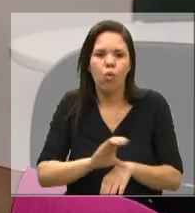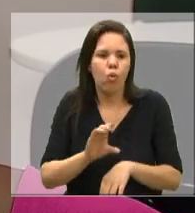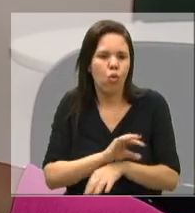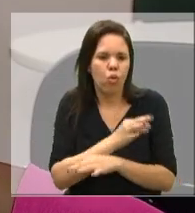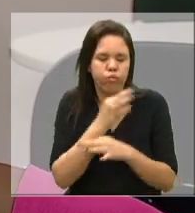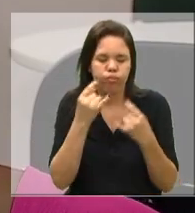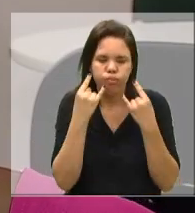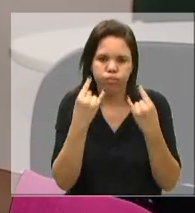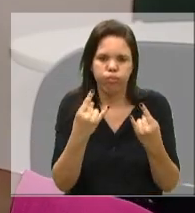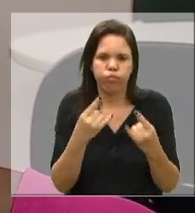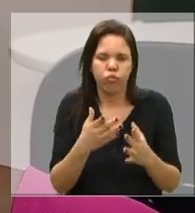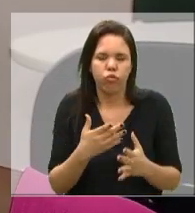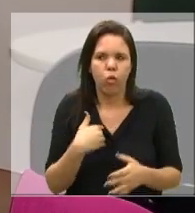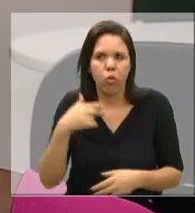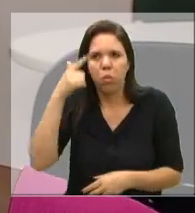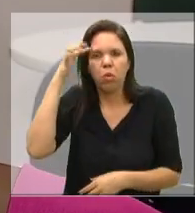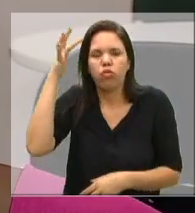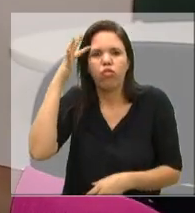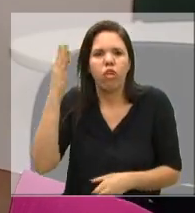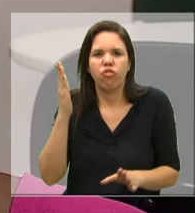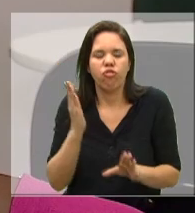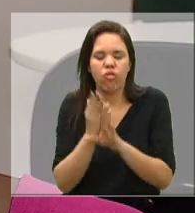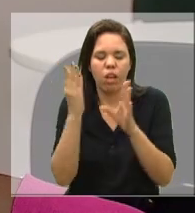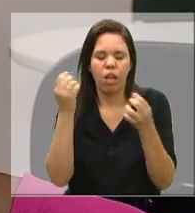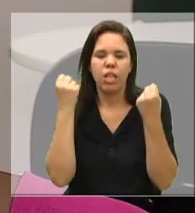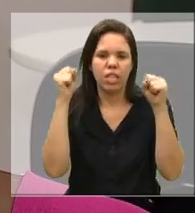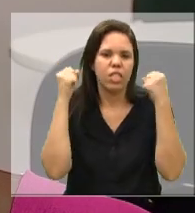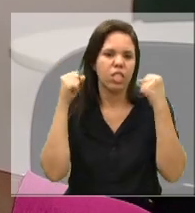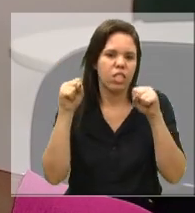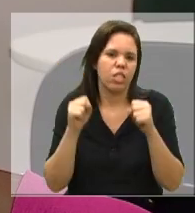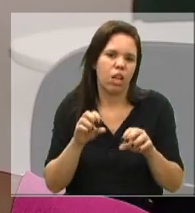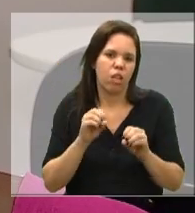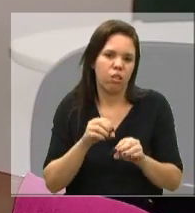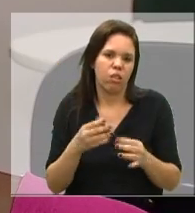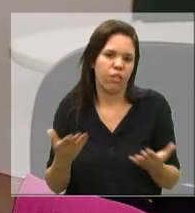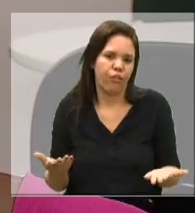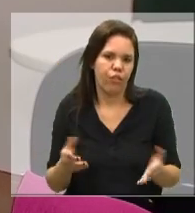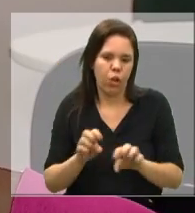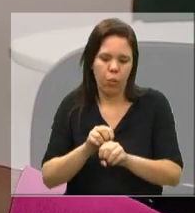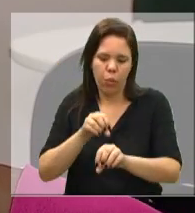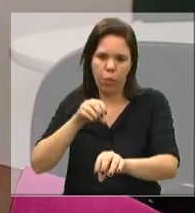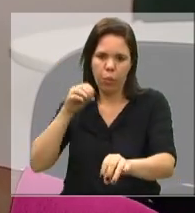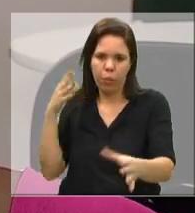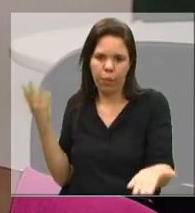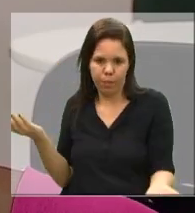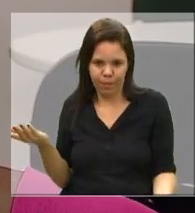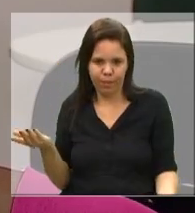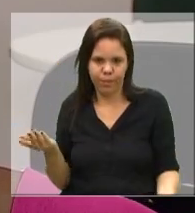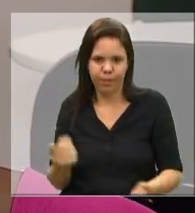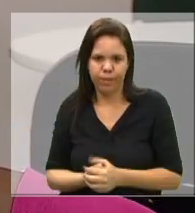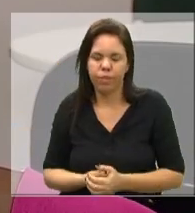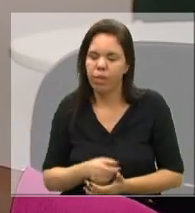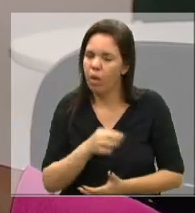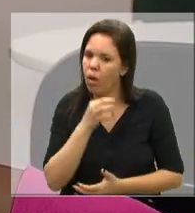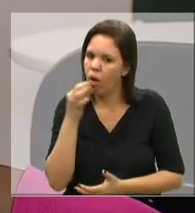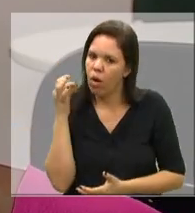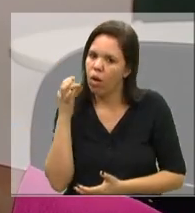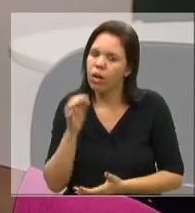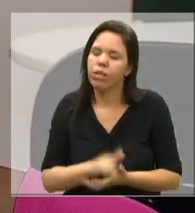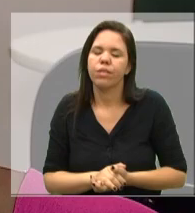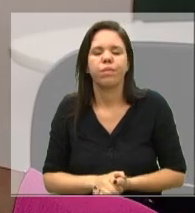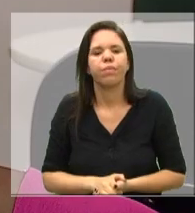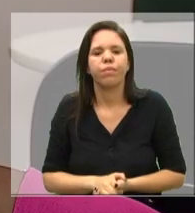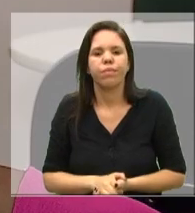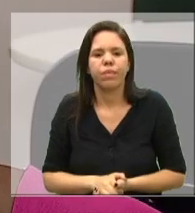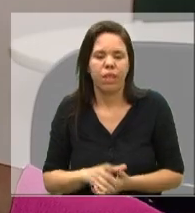interessante, nunca imaginei que eu acharia educação física num curso à distância. E é bom que você tem